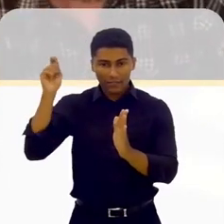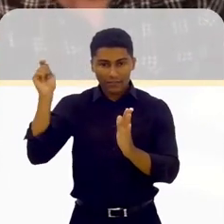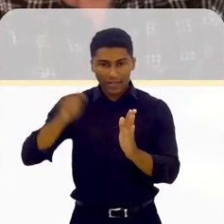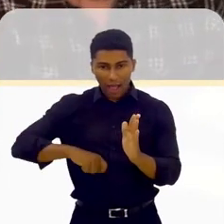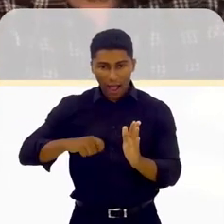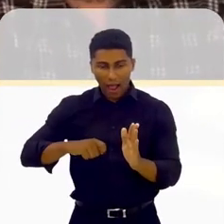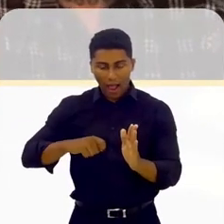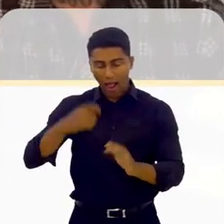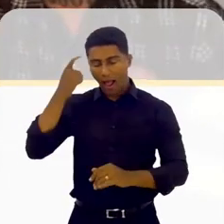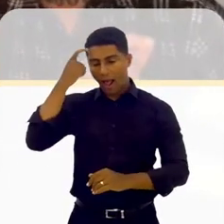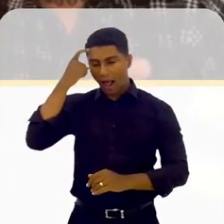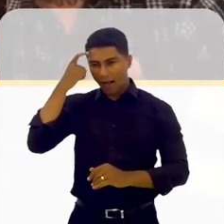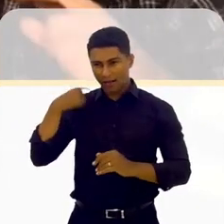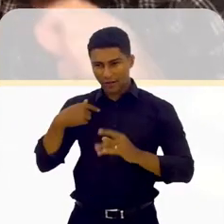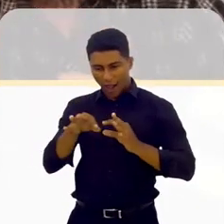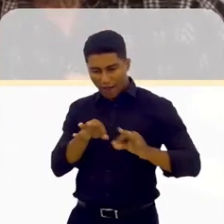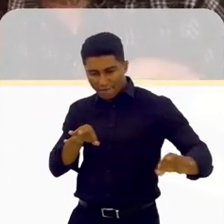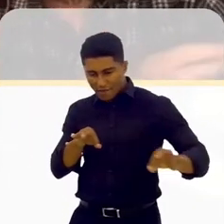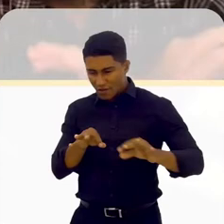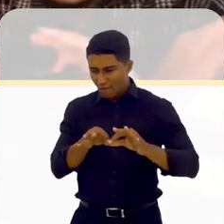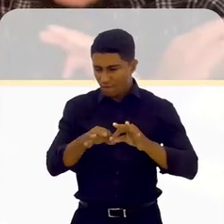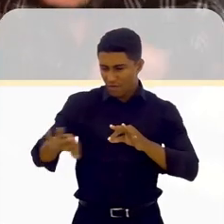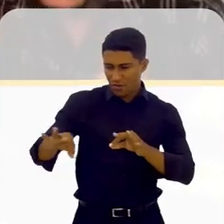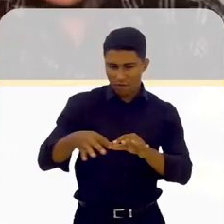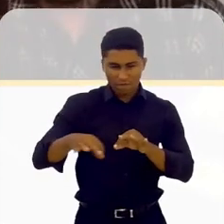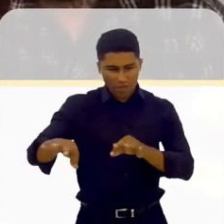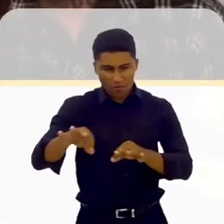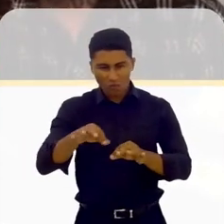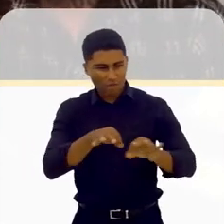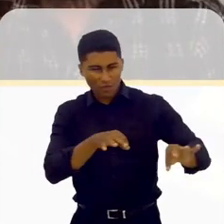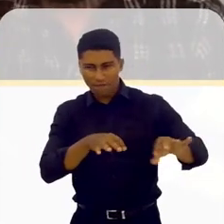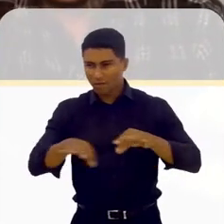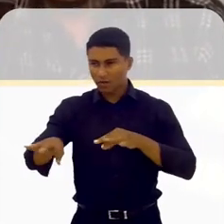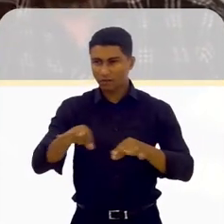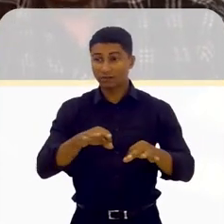fio com outro negócio aqui, Vixe, uma outro ali, gambiarra, fazia só uma falta. gambiarra.